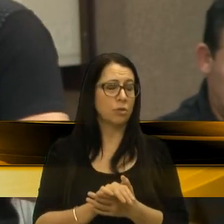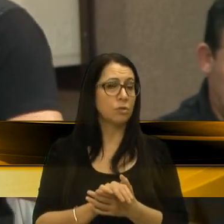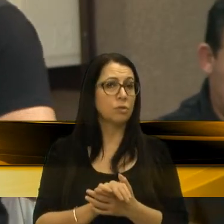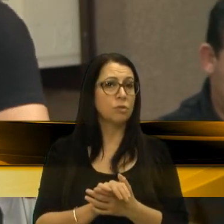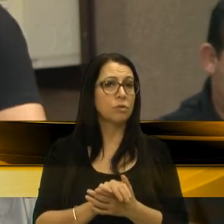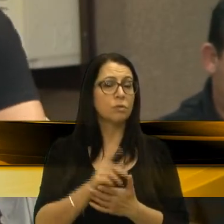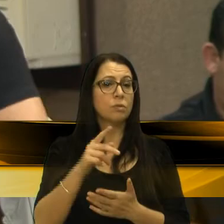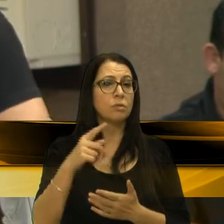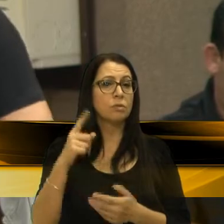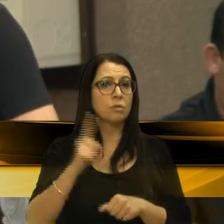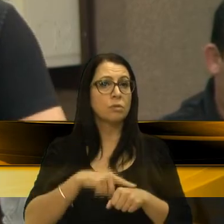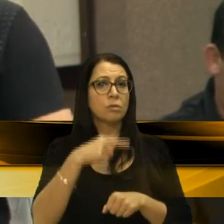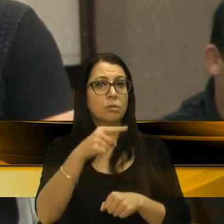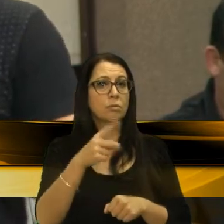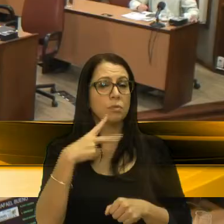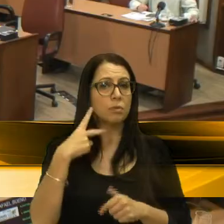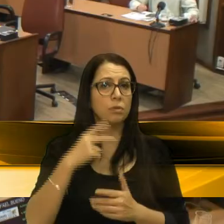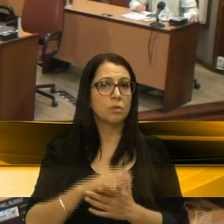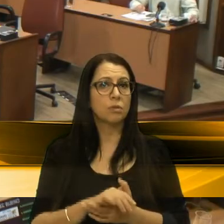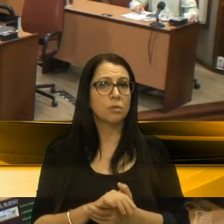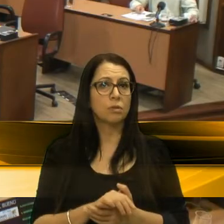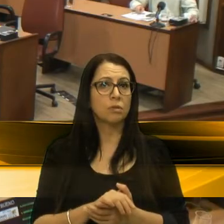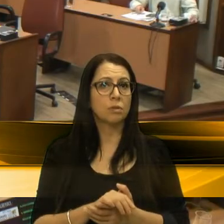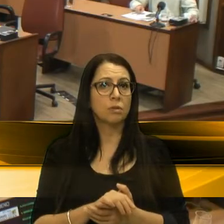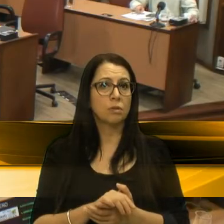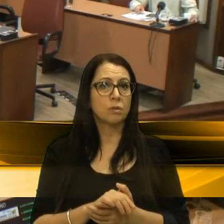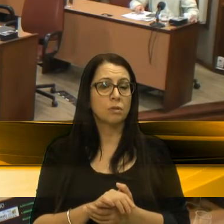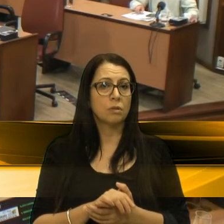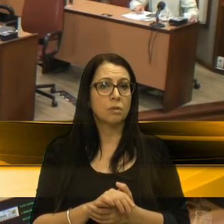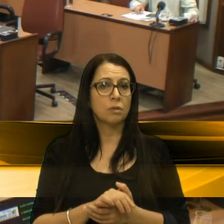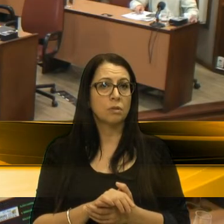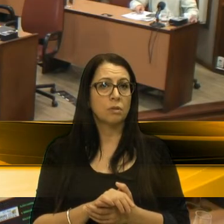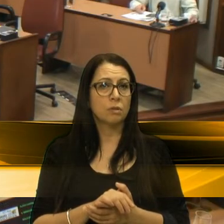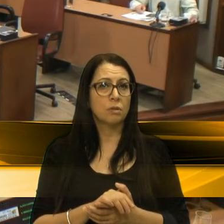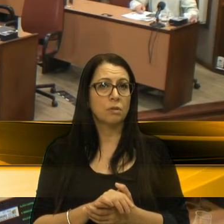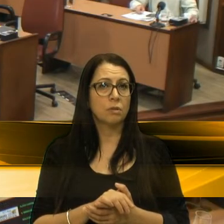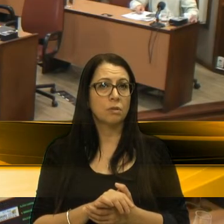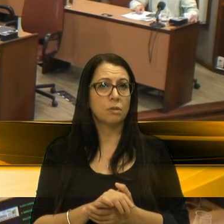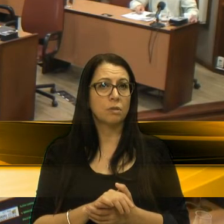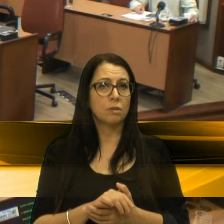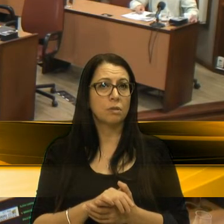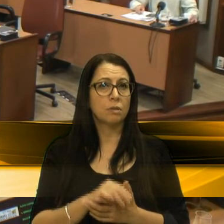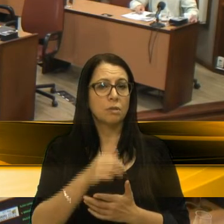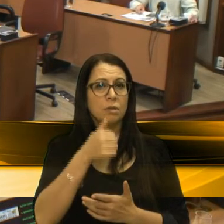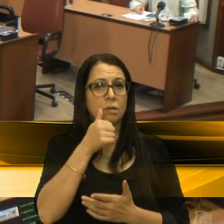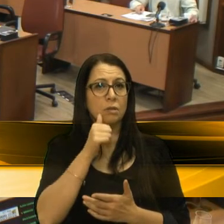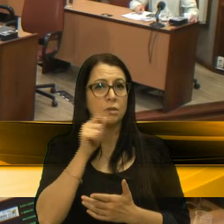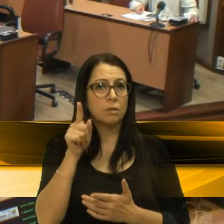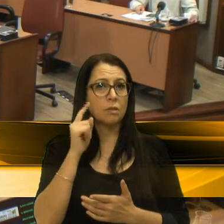Seu a parte, vereador. Vereador Rafael. É só o espírito da vereadora Paula que está ali na cadeira.